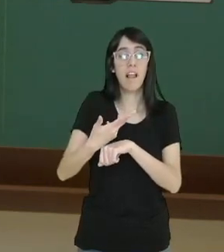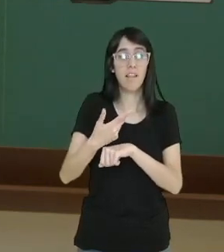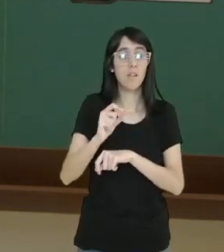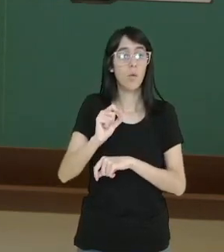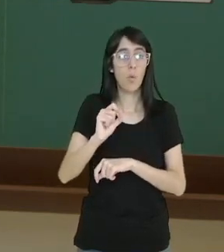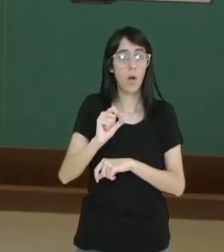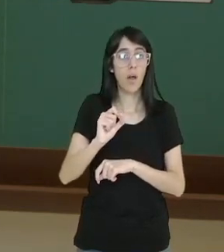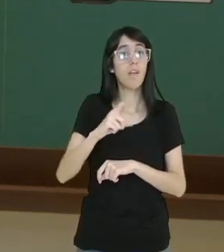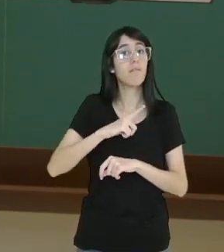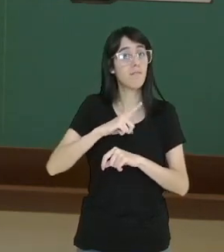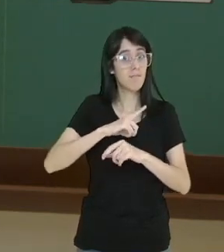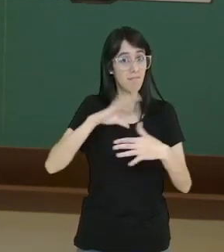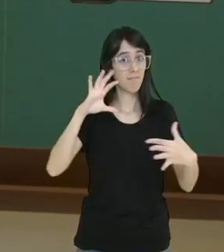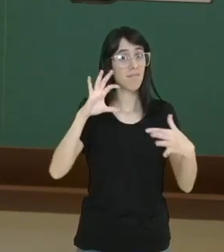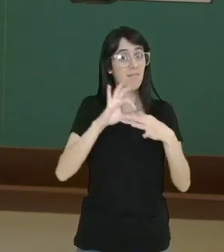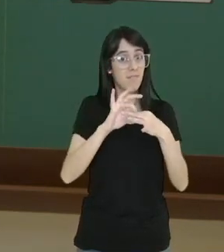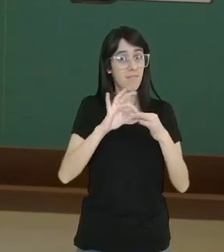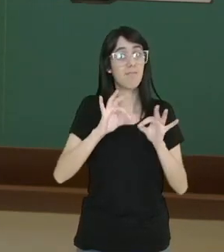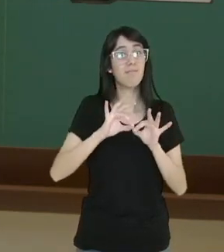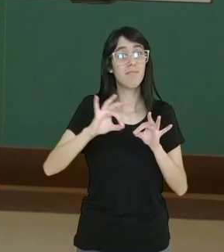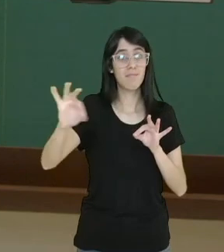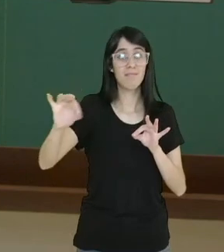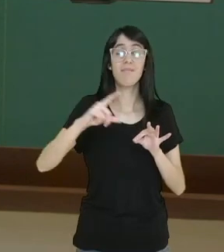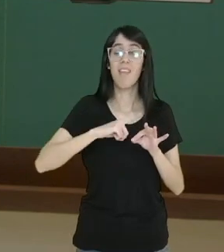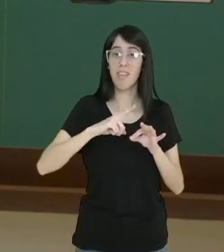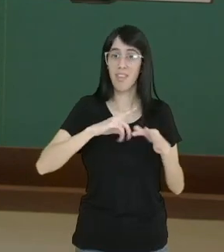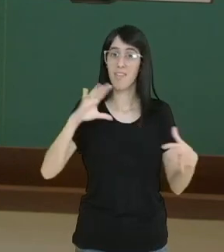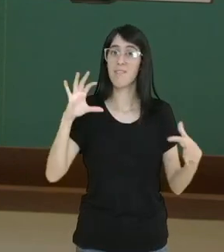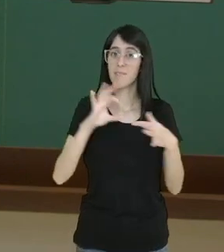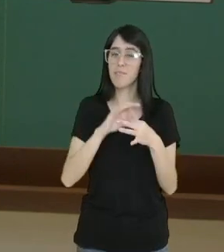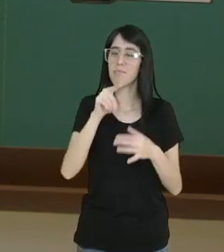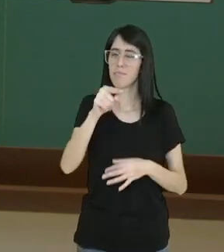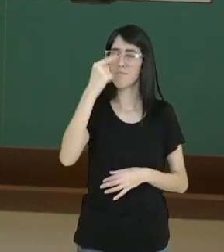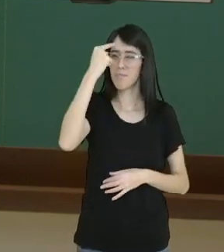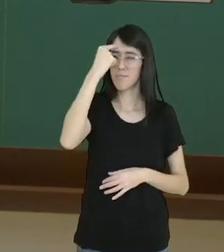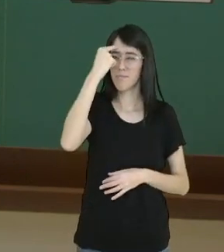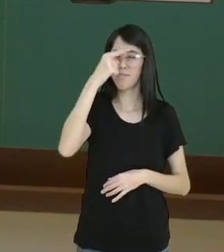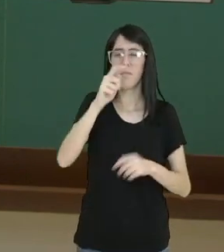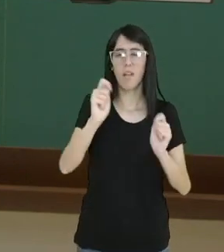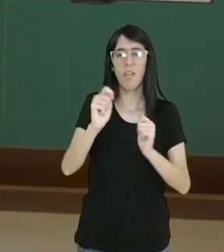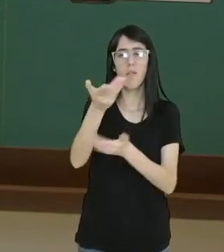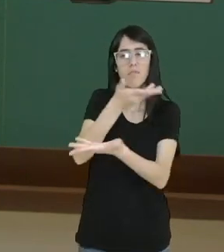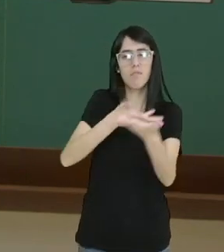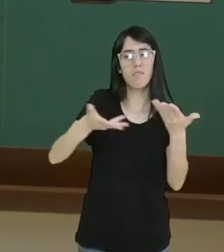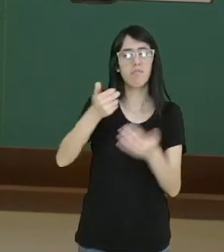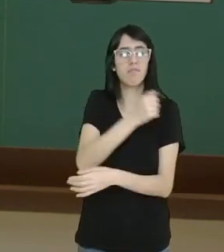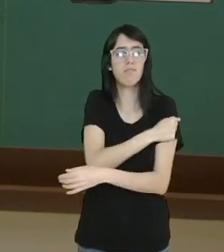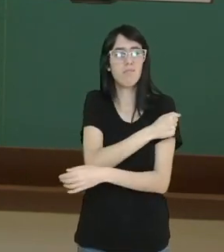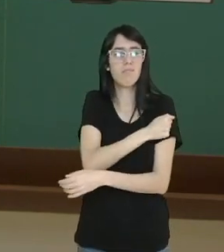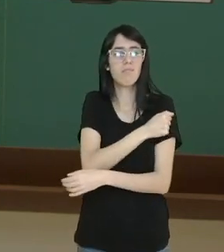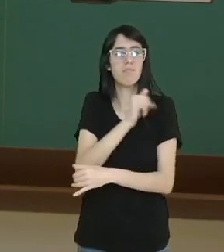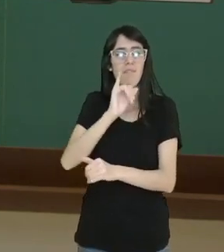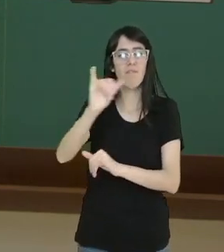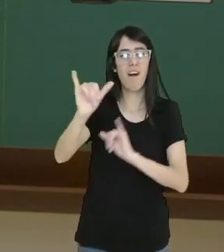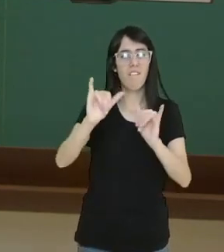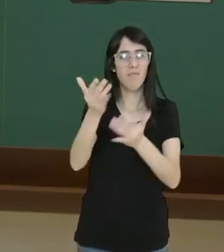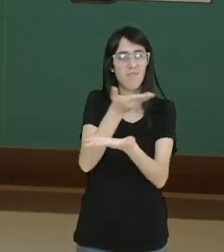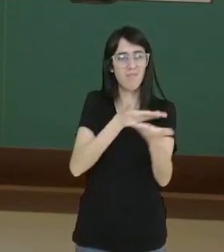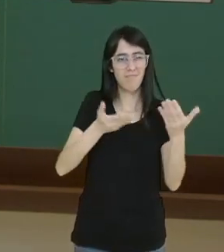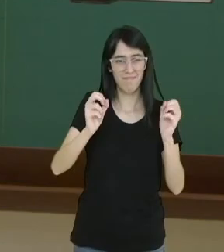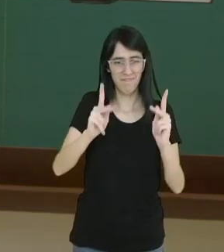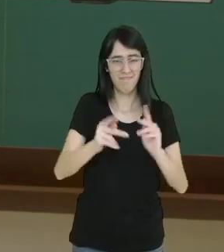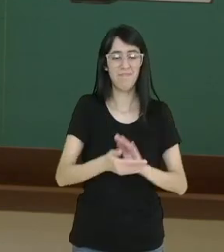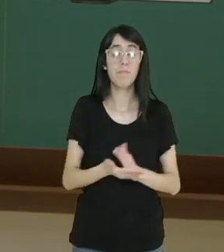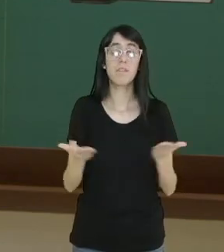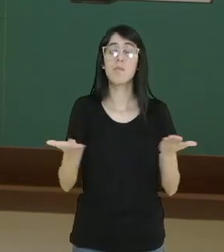ver com a distância que eles estão andando, né? Pensa aí e depois troca com o colega o que você descobriu, tá bom? O que